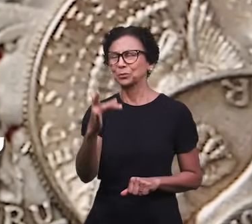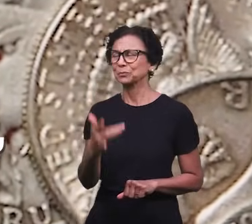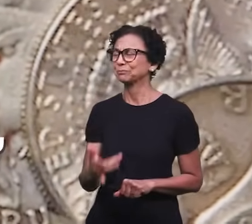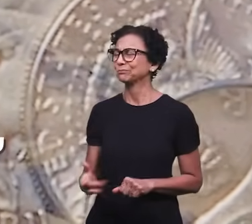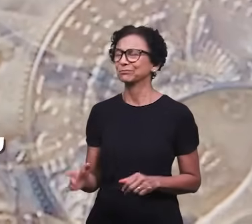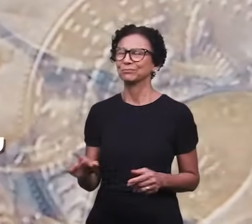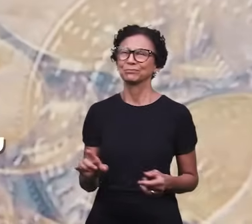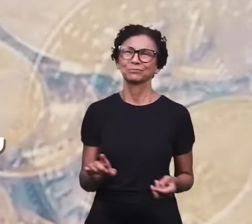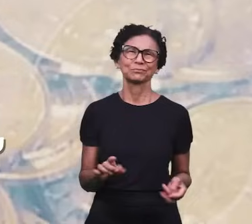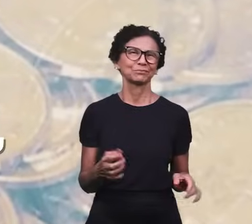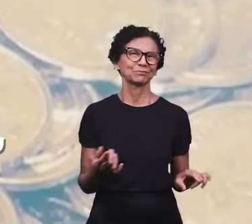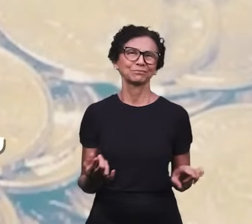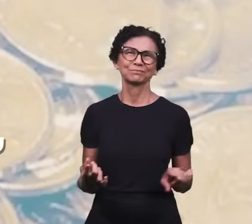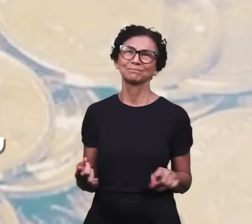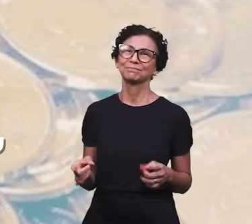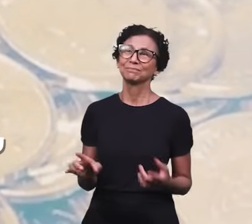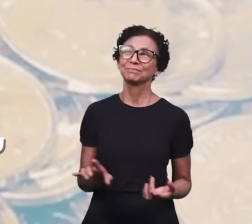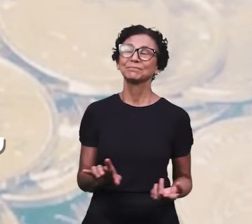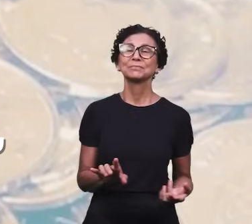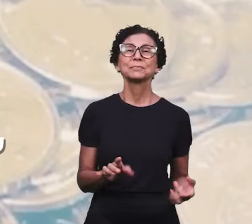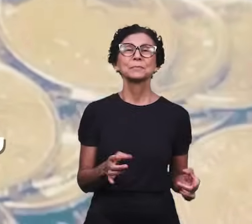nem se compara.